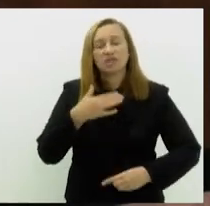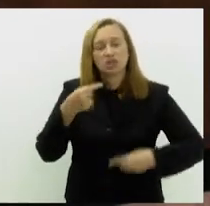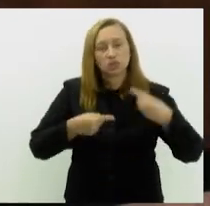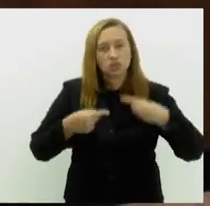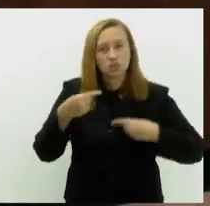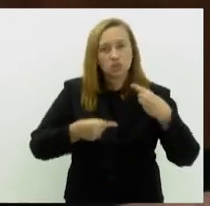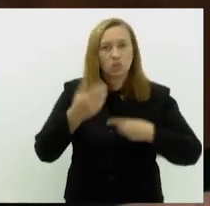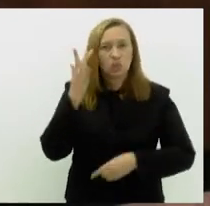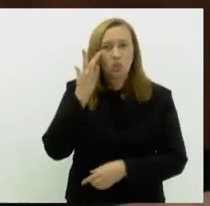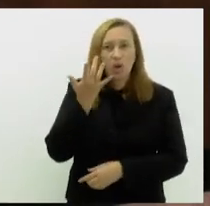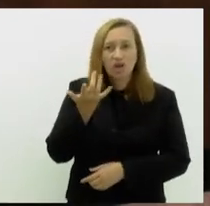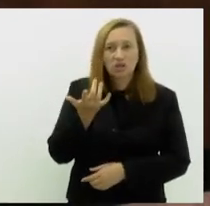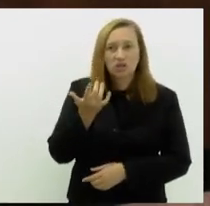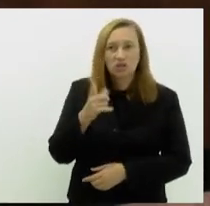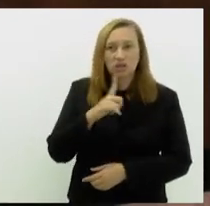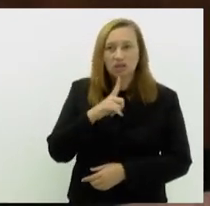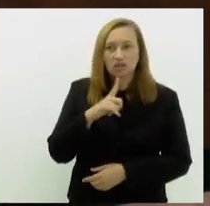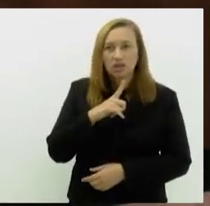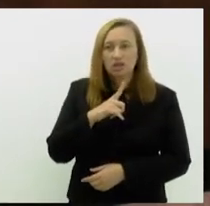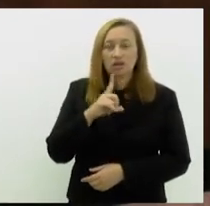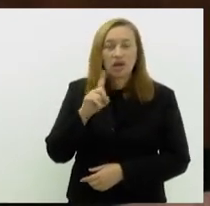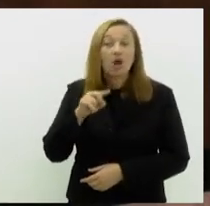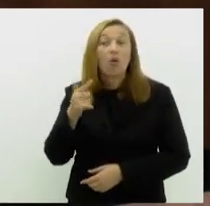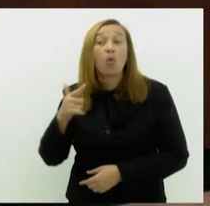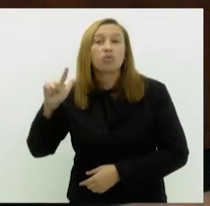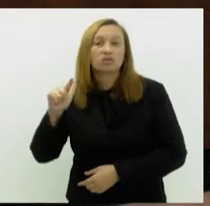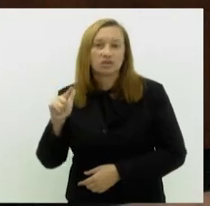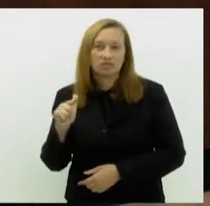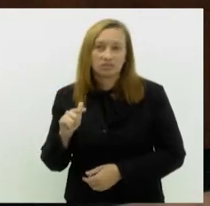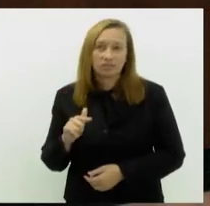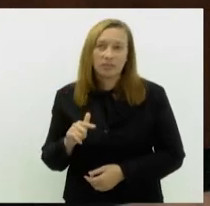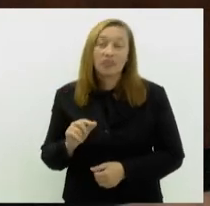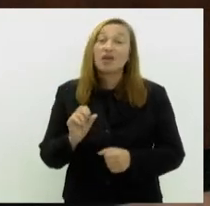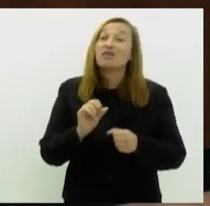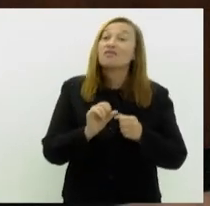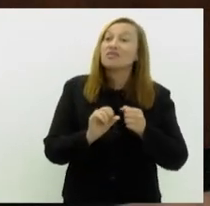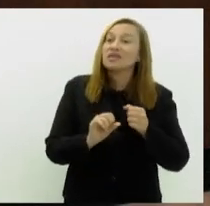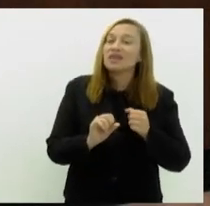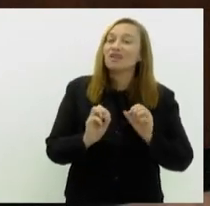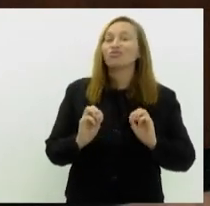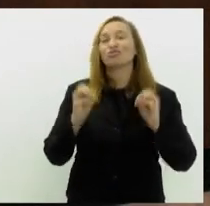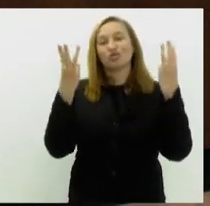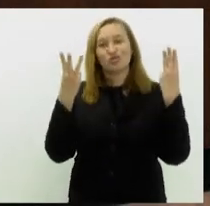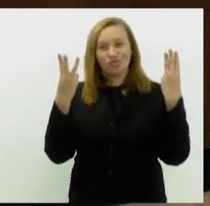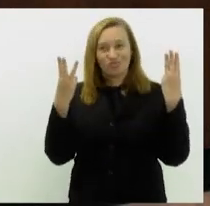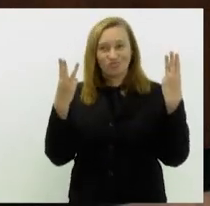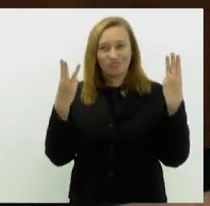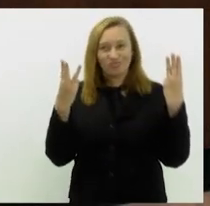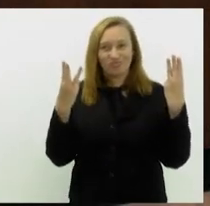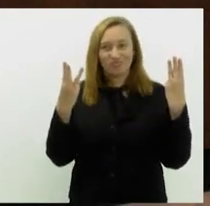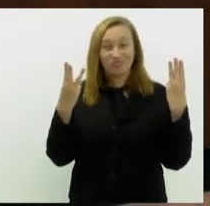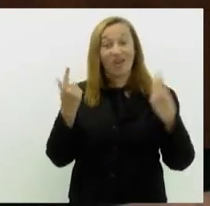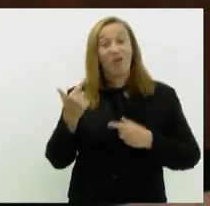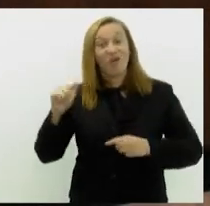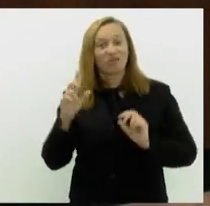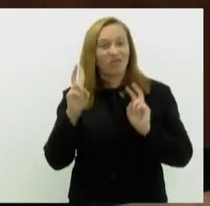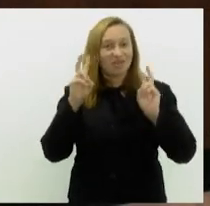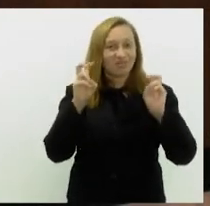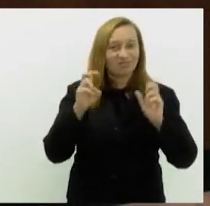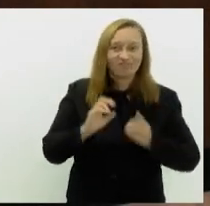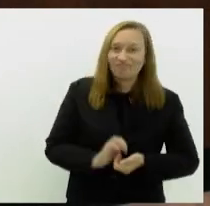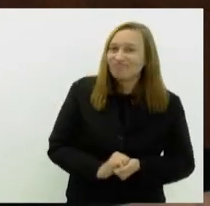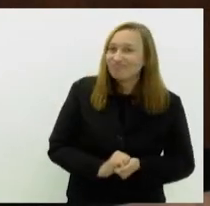e eu acho que é uma questão que a gente tem que levantar, é outra. É o que foi feito no show. Esta é outra questão, não